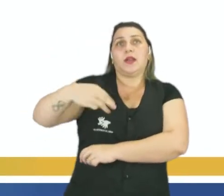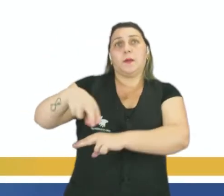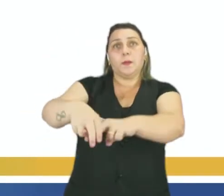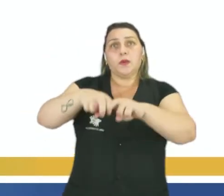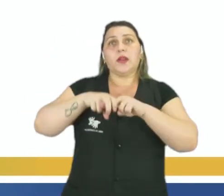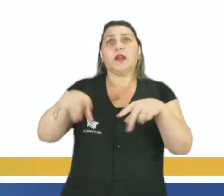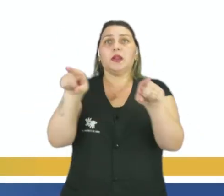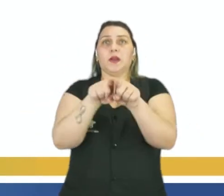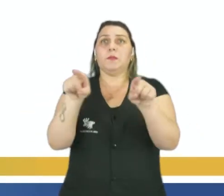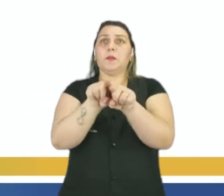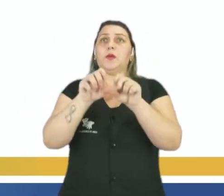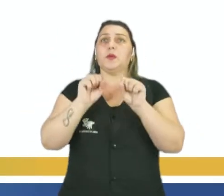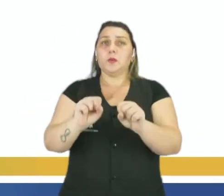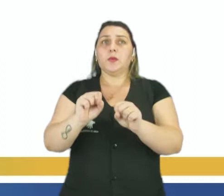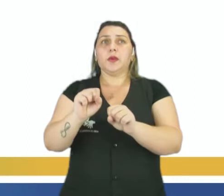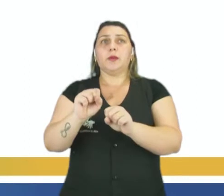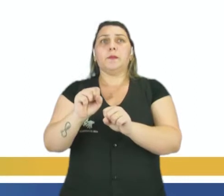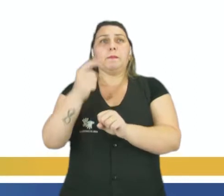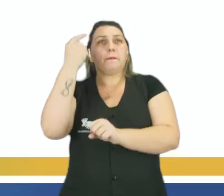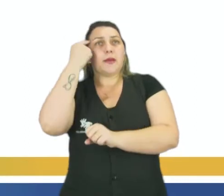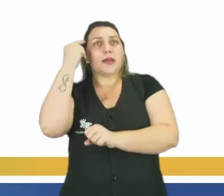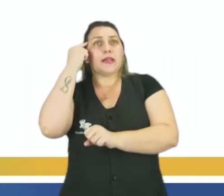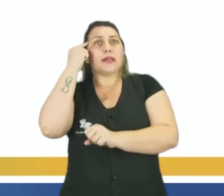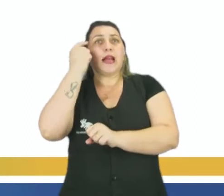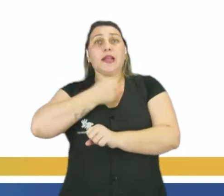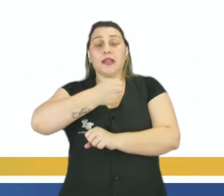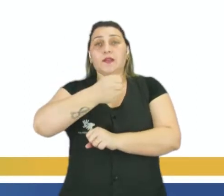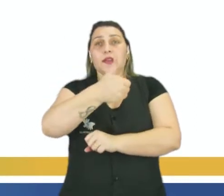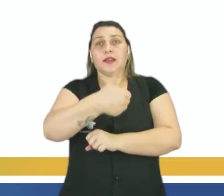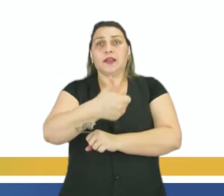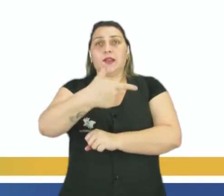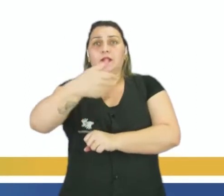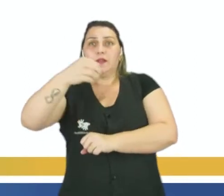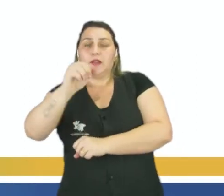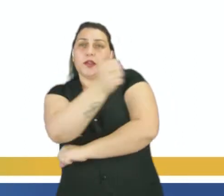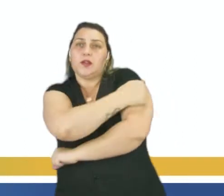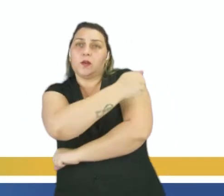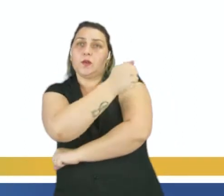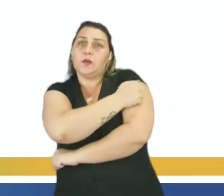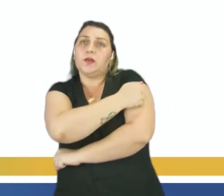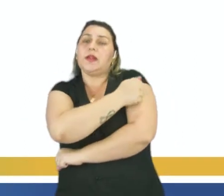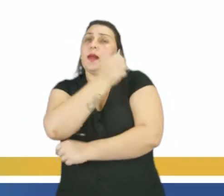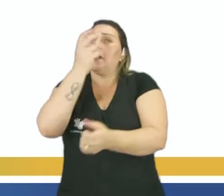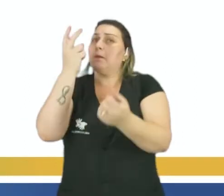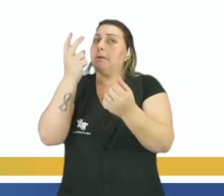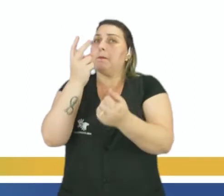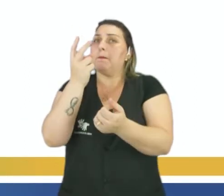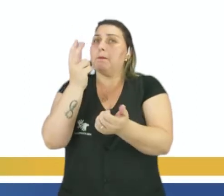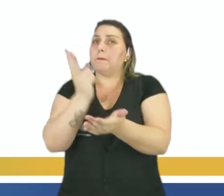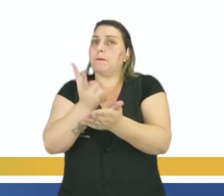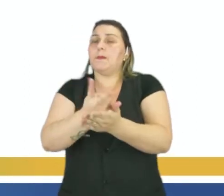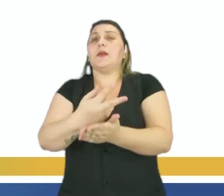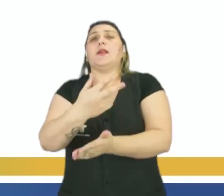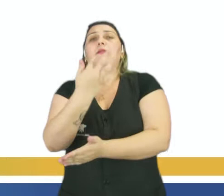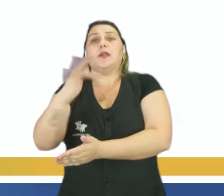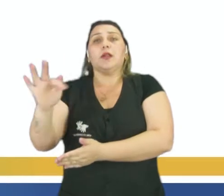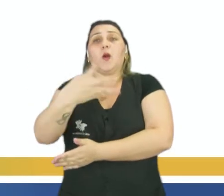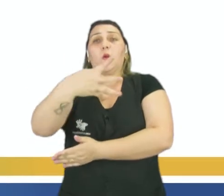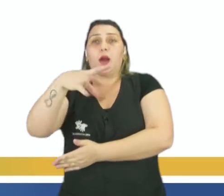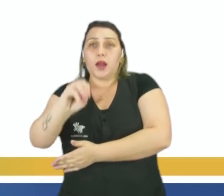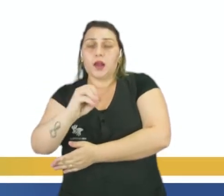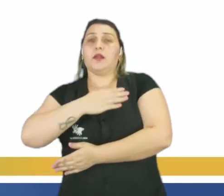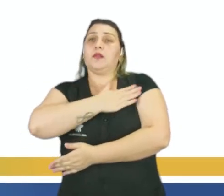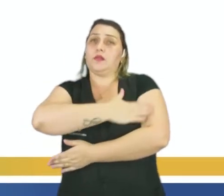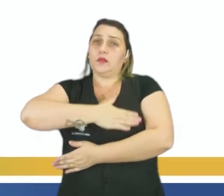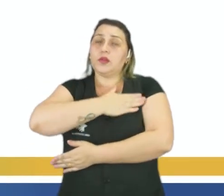portanto, também poderíamos supor que se forem entrevistados 120 alunos da mesma faculdade, 40 deverão